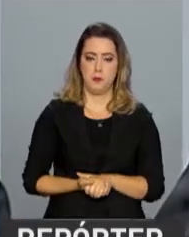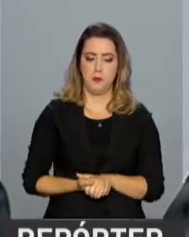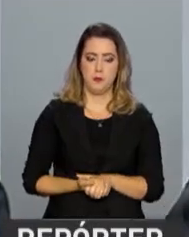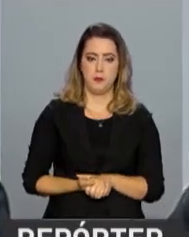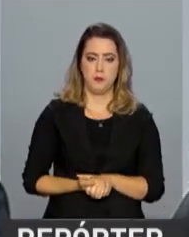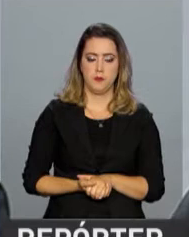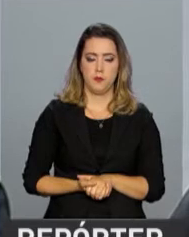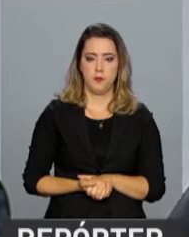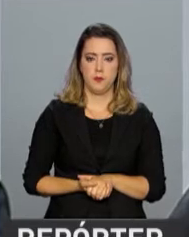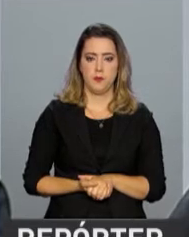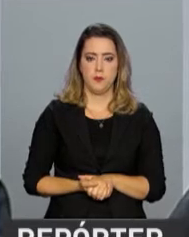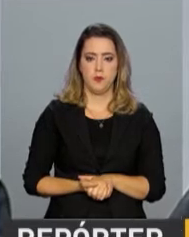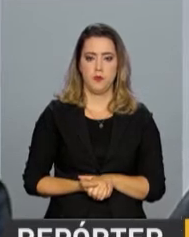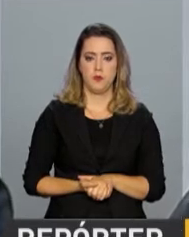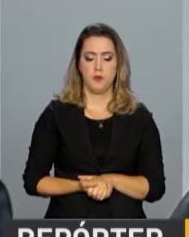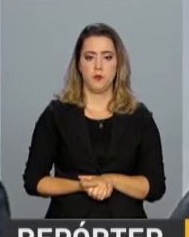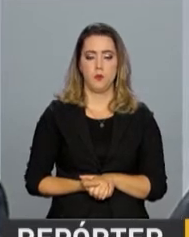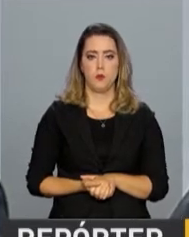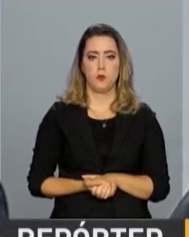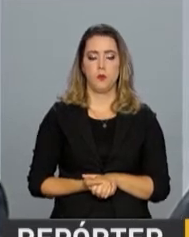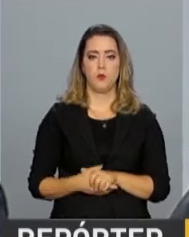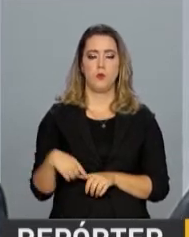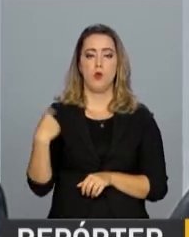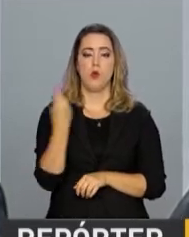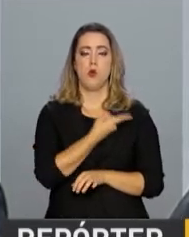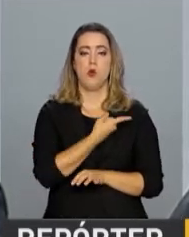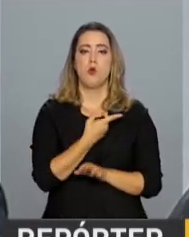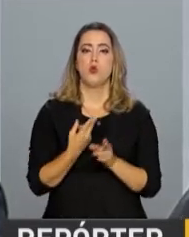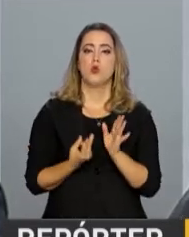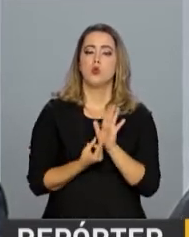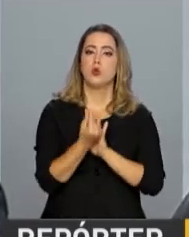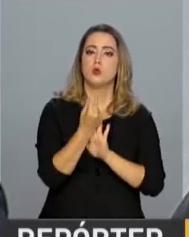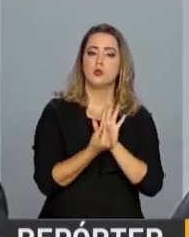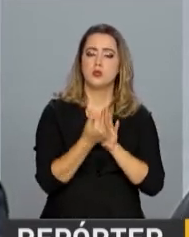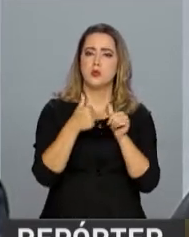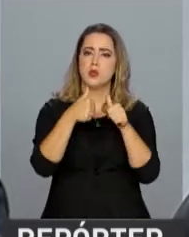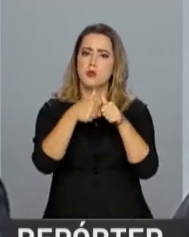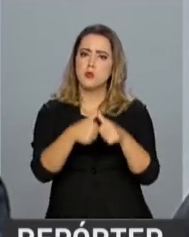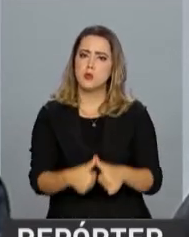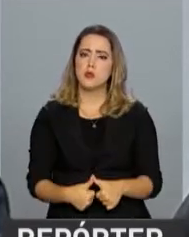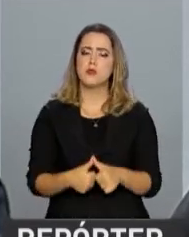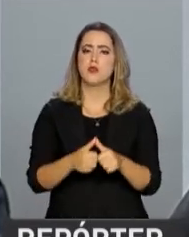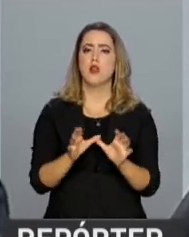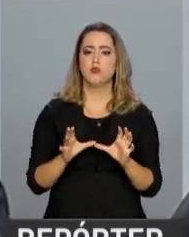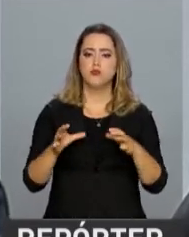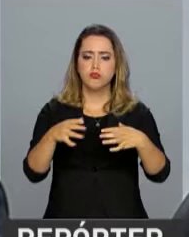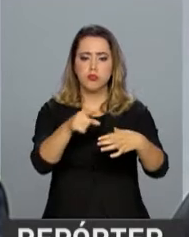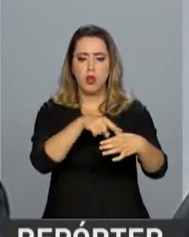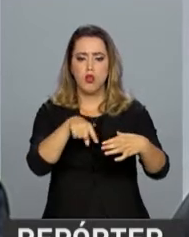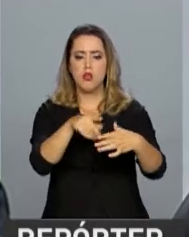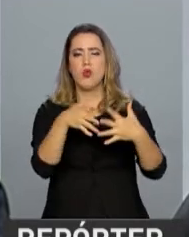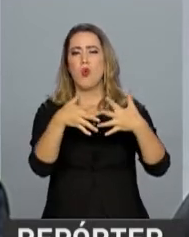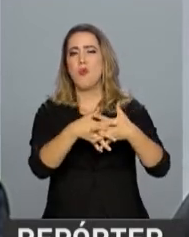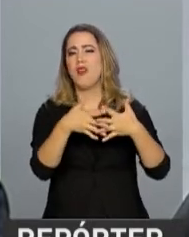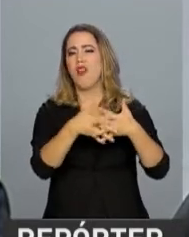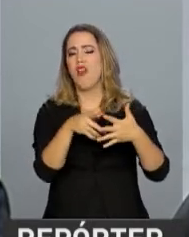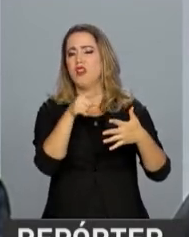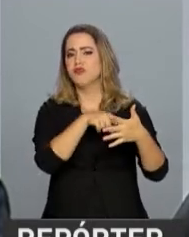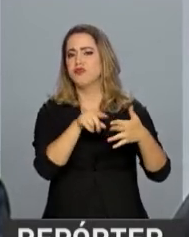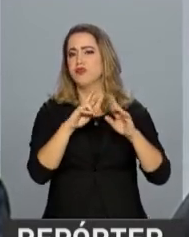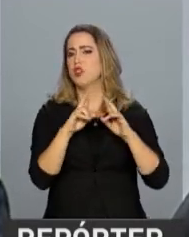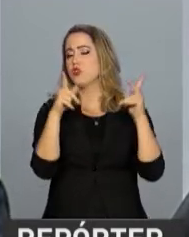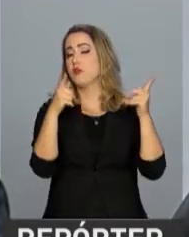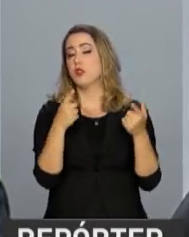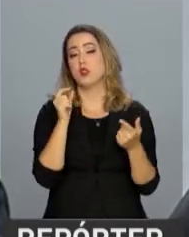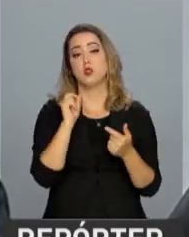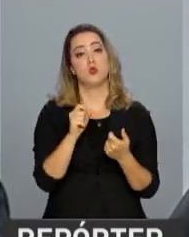está é com uma distribuição com uma composição muito equivocada e muito diferente